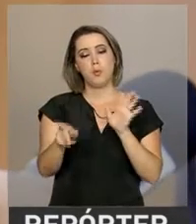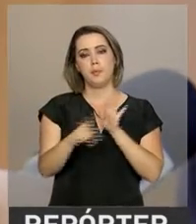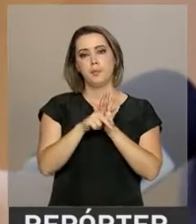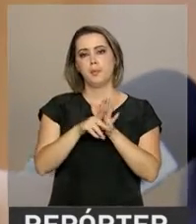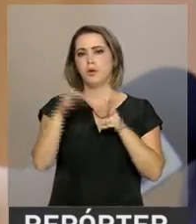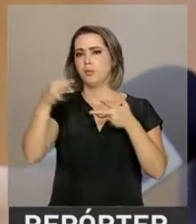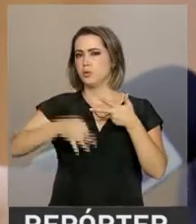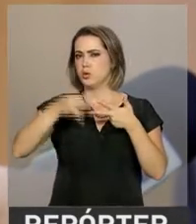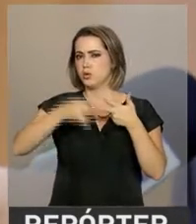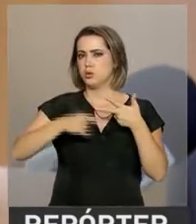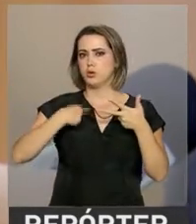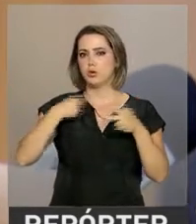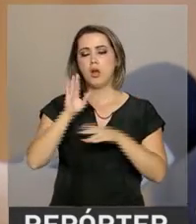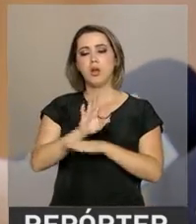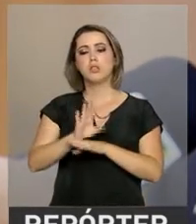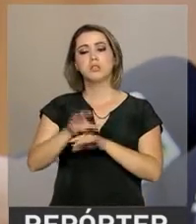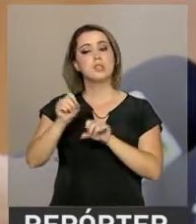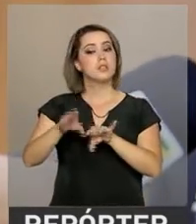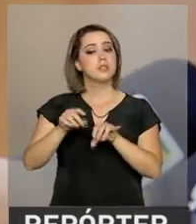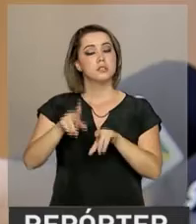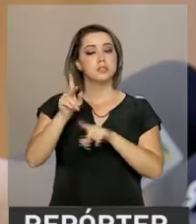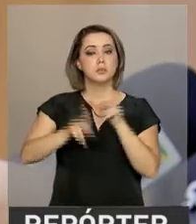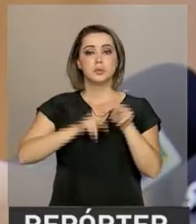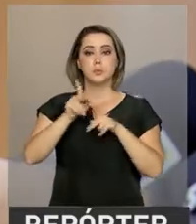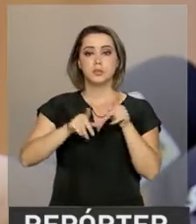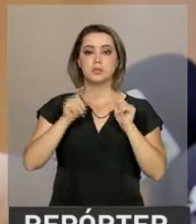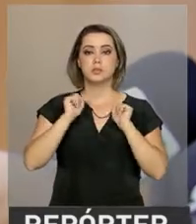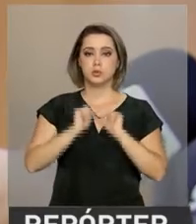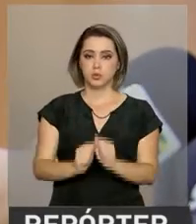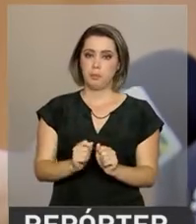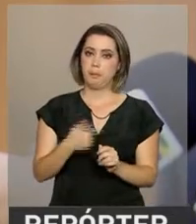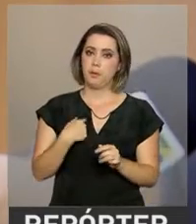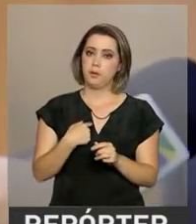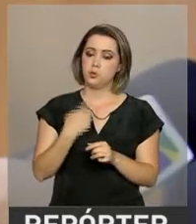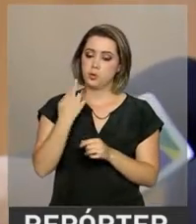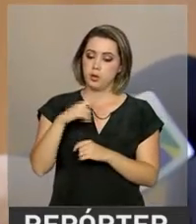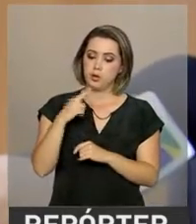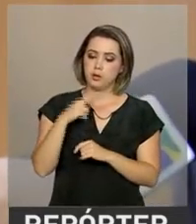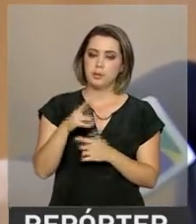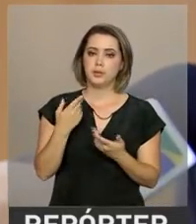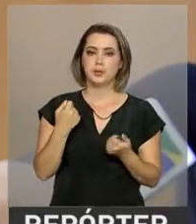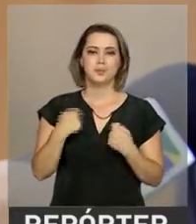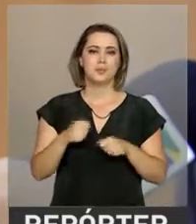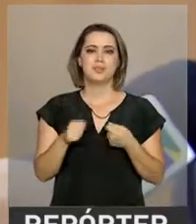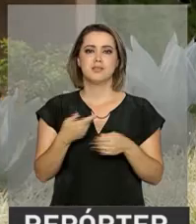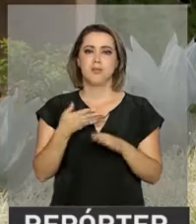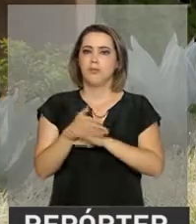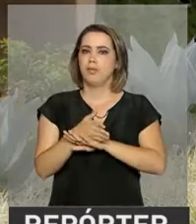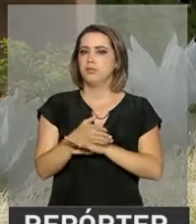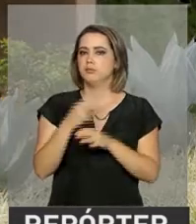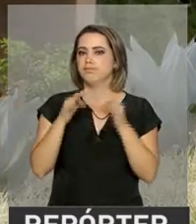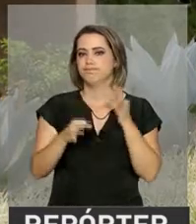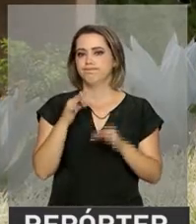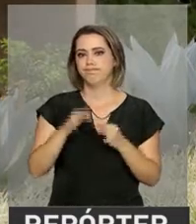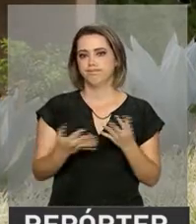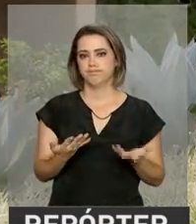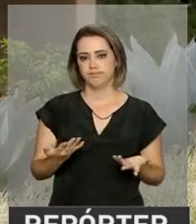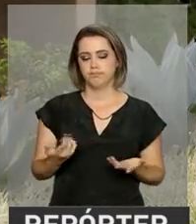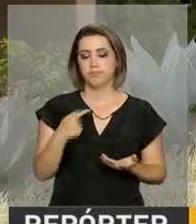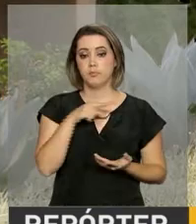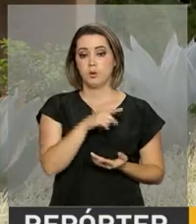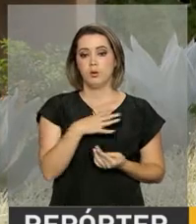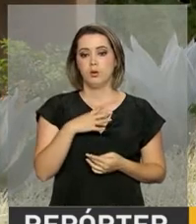no sentido de orientar a população de que há uma ferramenta que pode ser que ele não precise de um processo judicial. Entre os assuntos